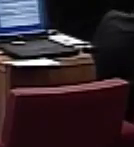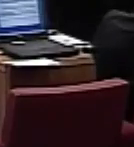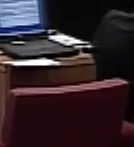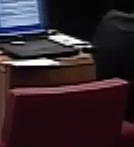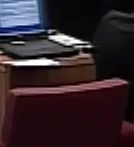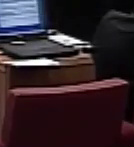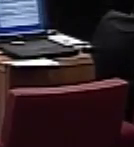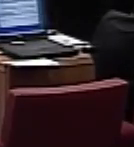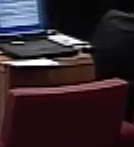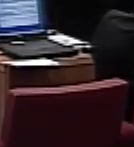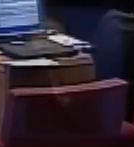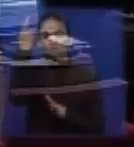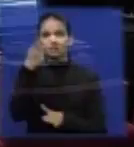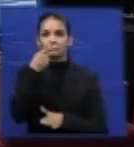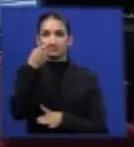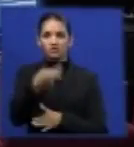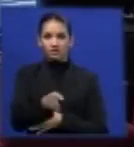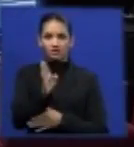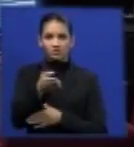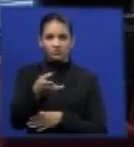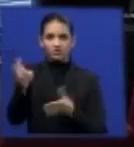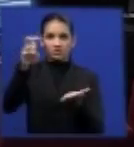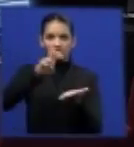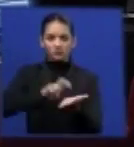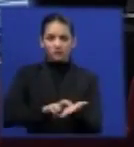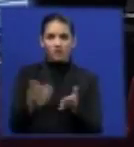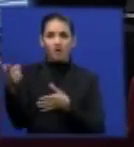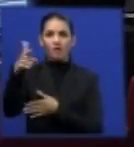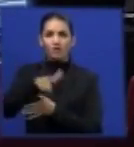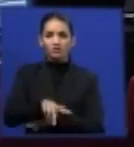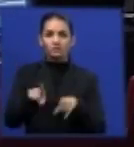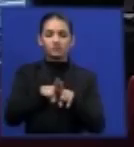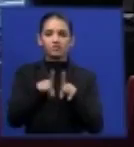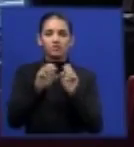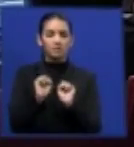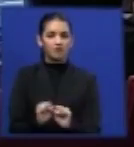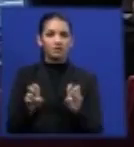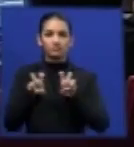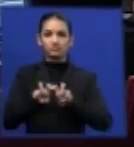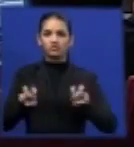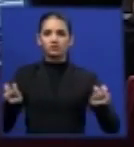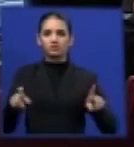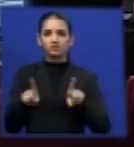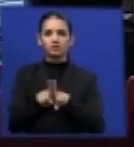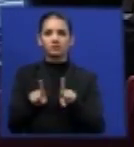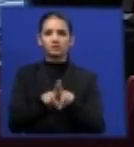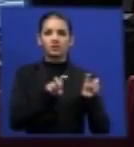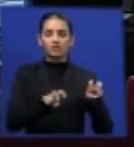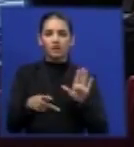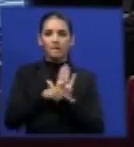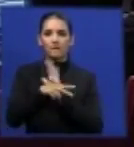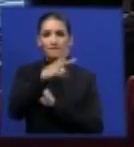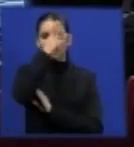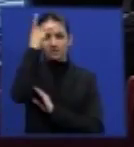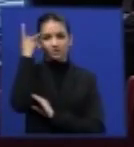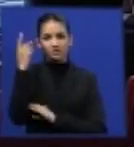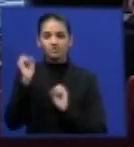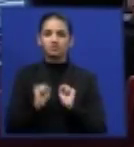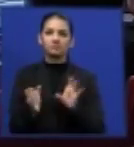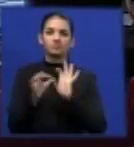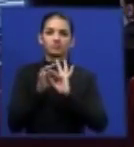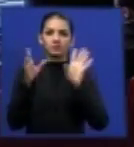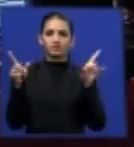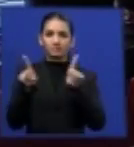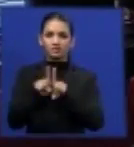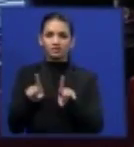pronunciaram no período da manhã continua podendo ter assento à mesa com os lugares previamente designados fiquem à vontade portanto para